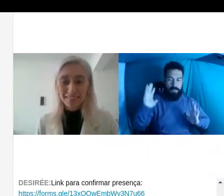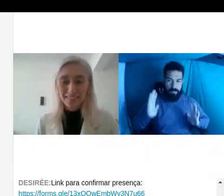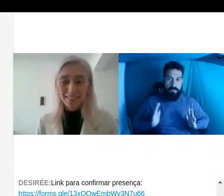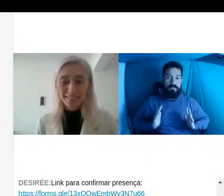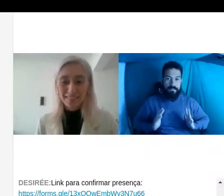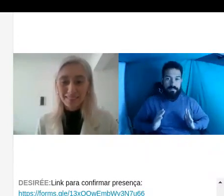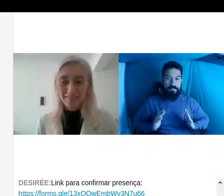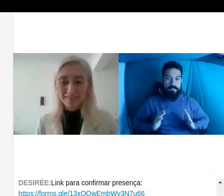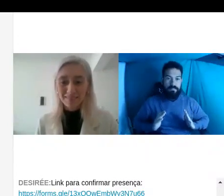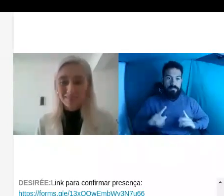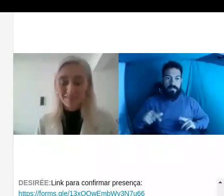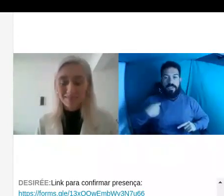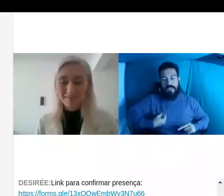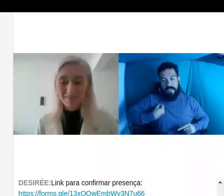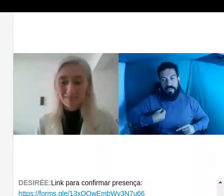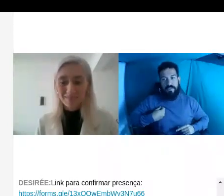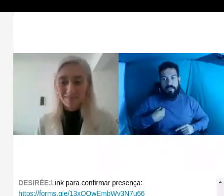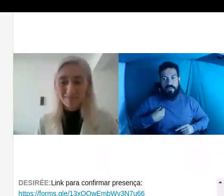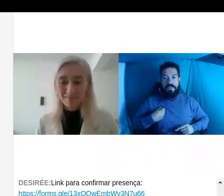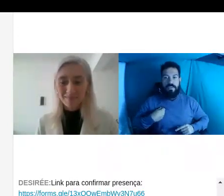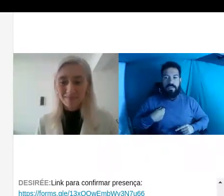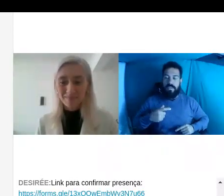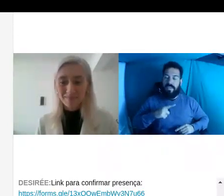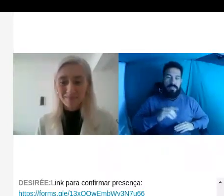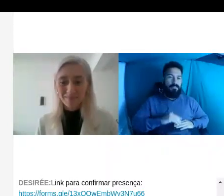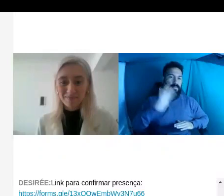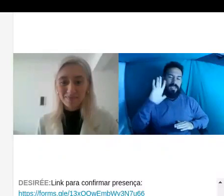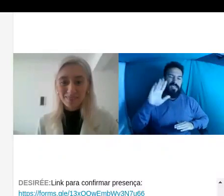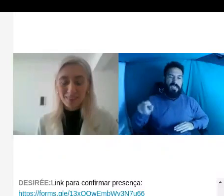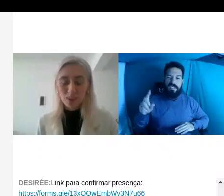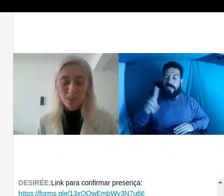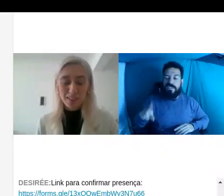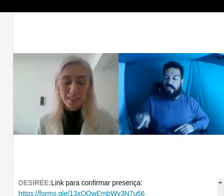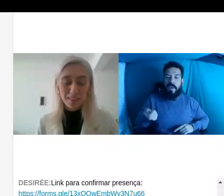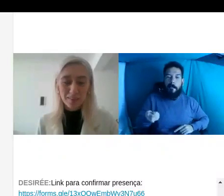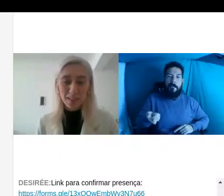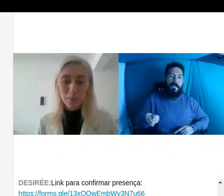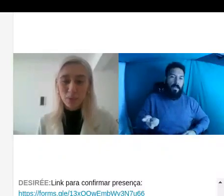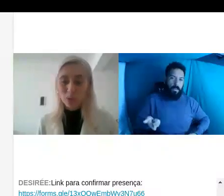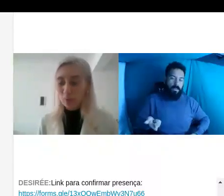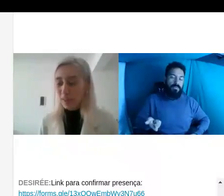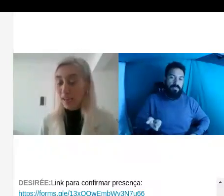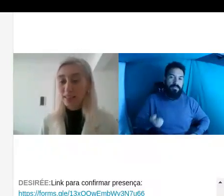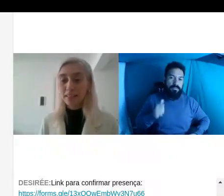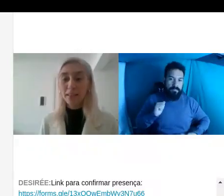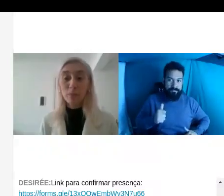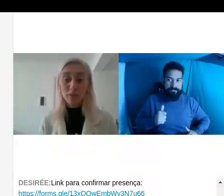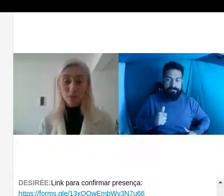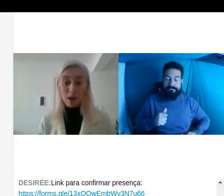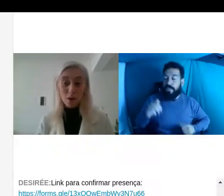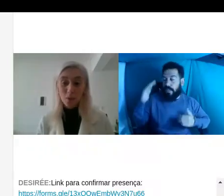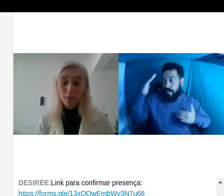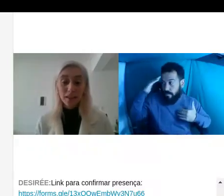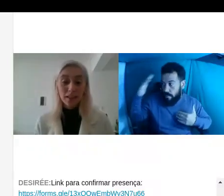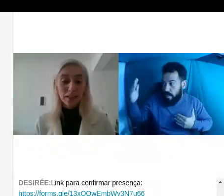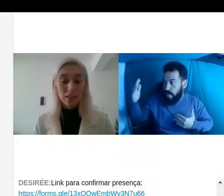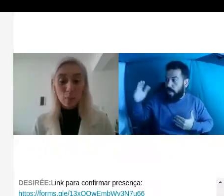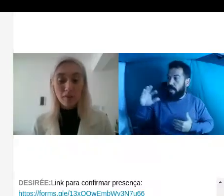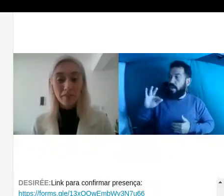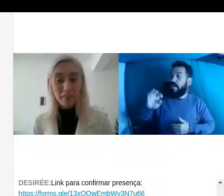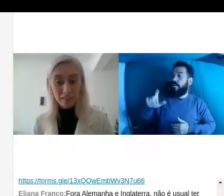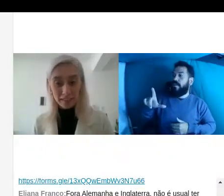dentro das nossas vidas. Somos muito mais do que elas. Com certeza, Felipe. Muito obrigada. Então, obrigado. Pessoal,